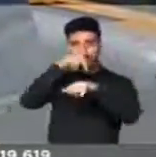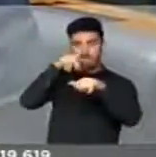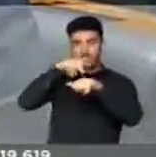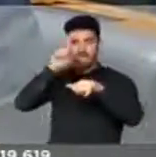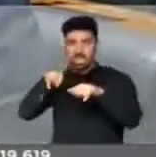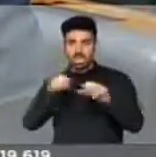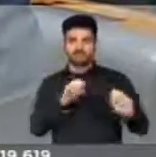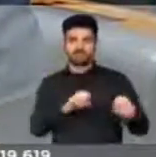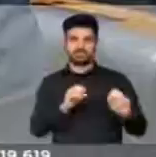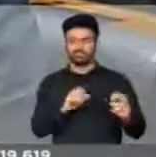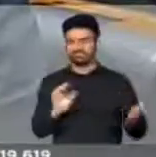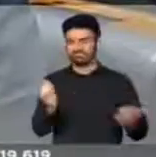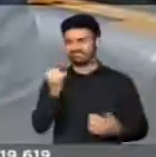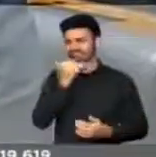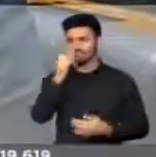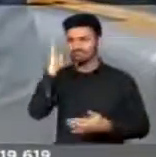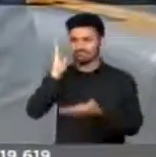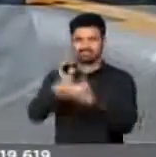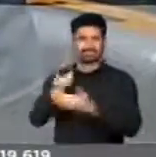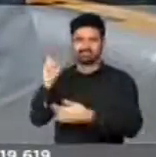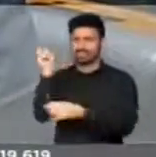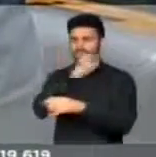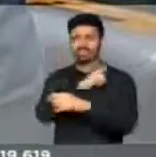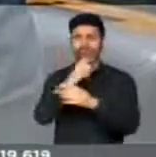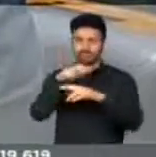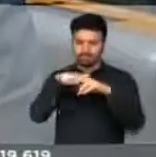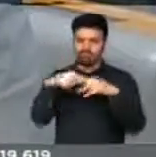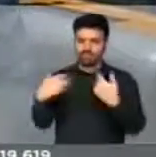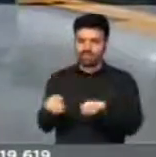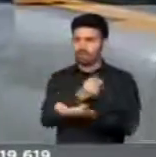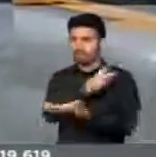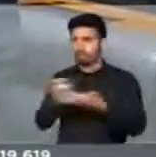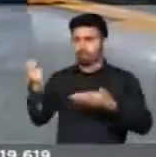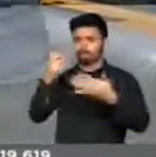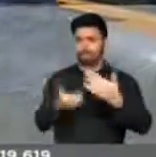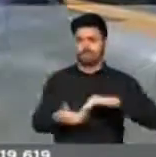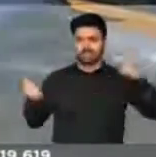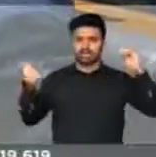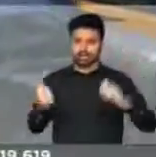reverter isso. Por isso, impeachment já a favor de... Obrigado, nosso deputado.